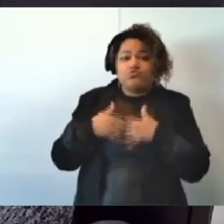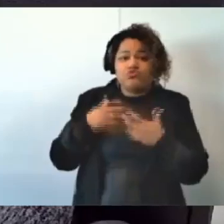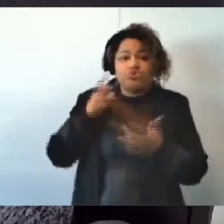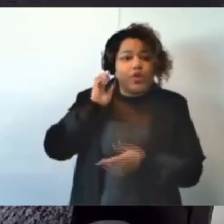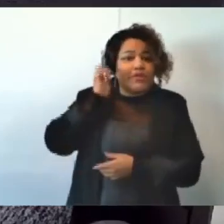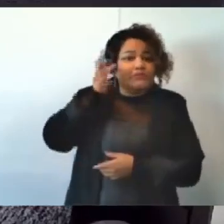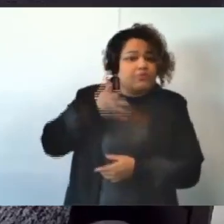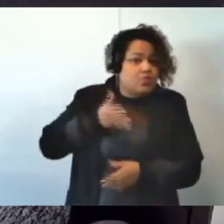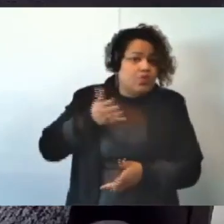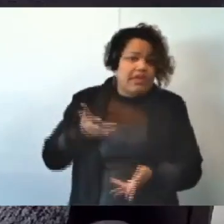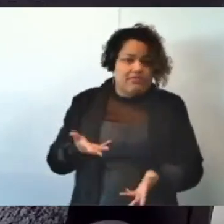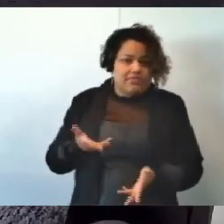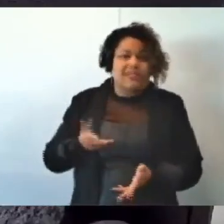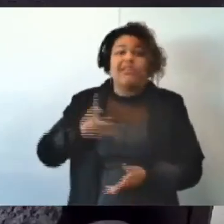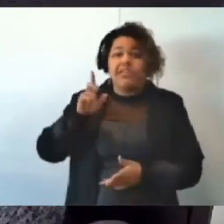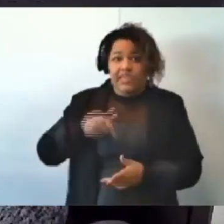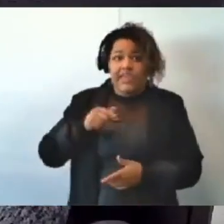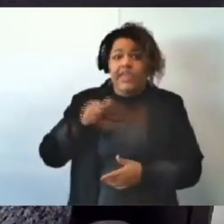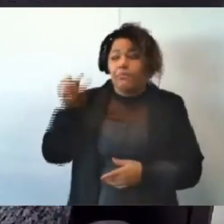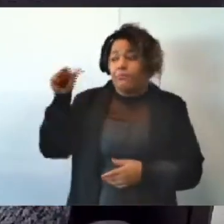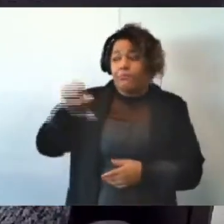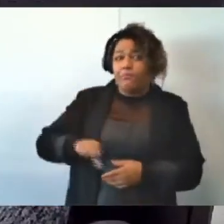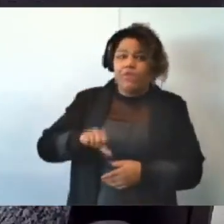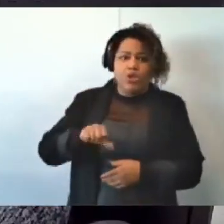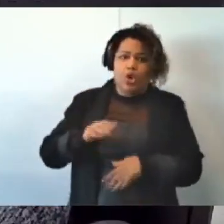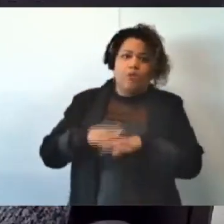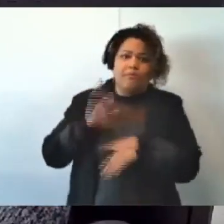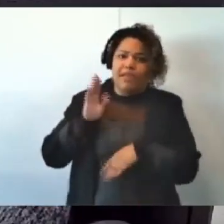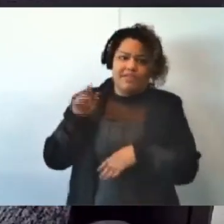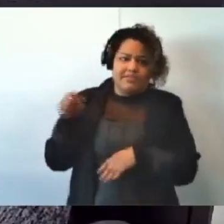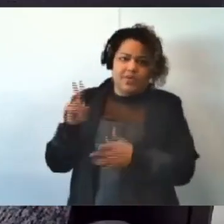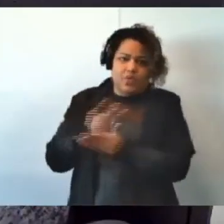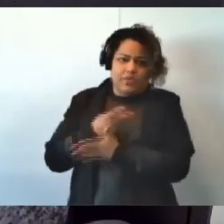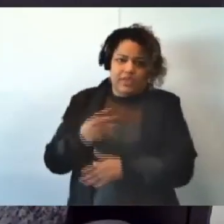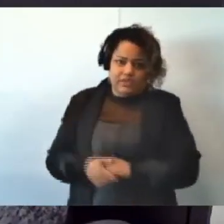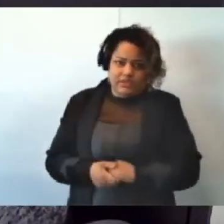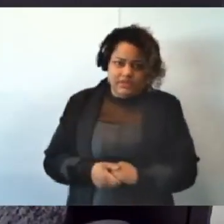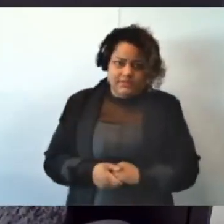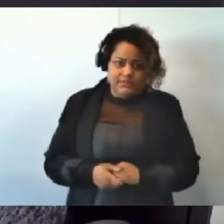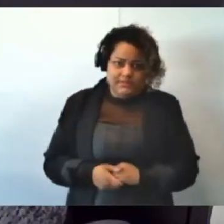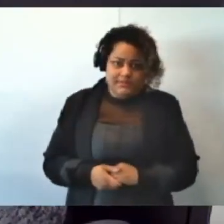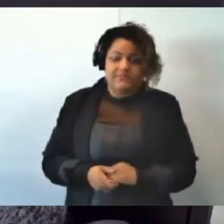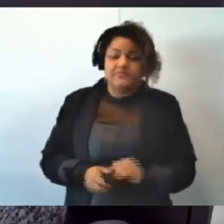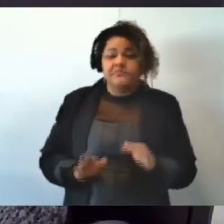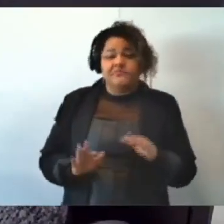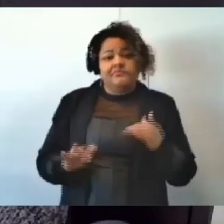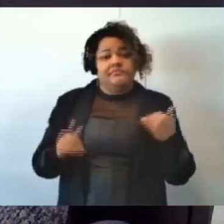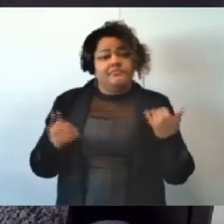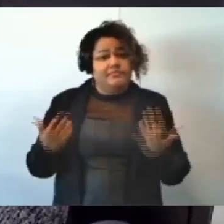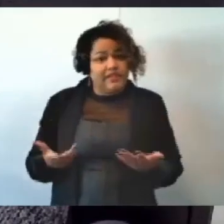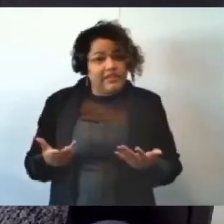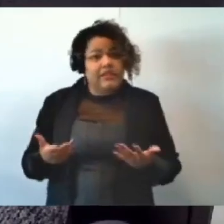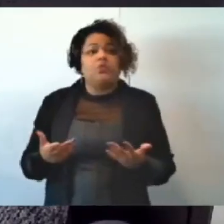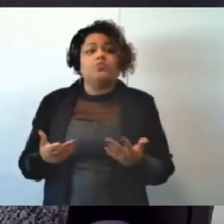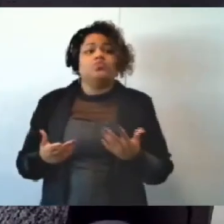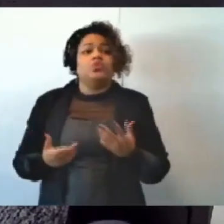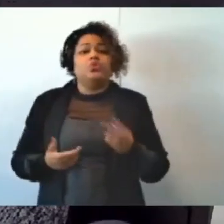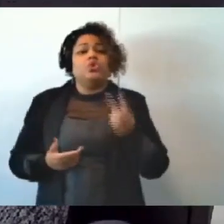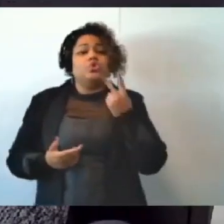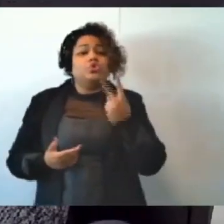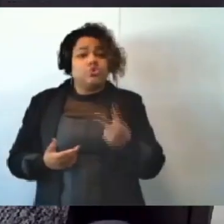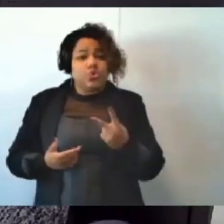é justamente quando tudo de ruim ocorre, vamos dizer assim, entendeu? Então, assim, seriam 2 quiosques na